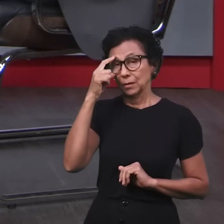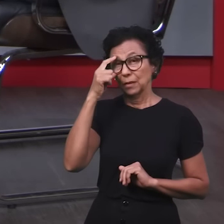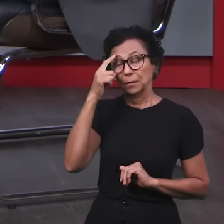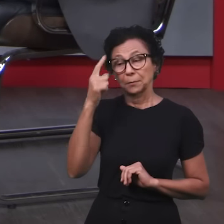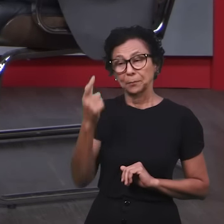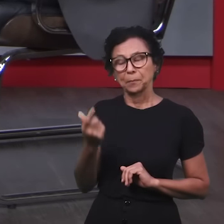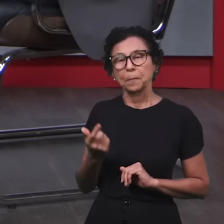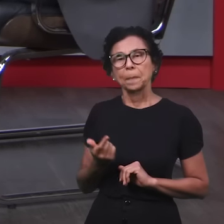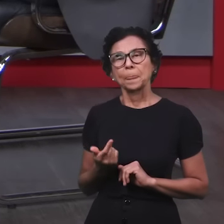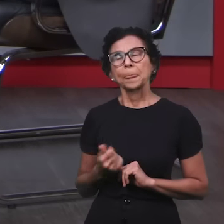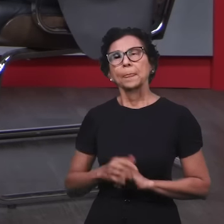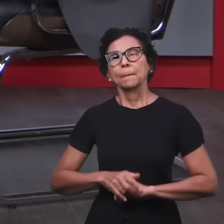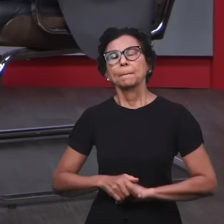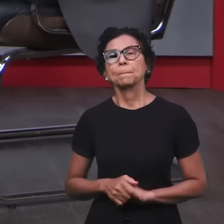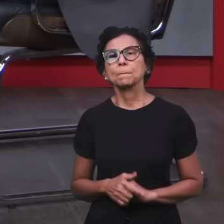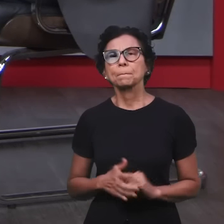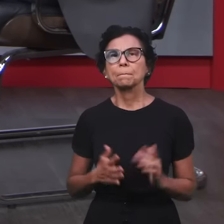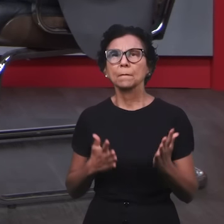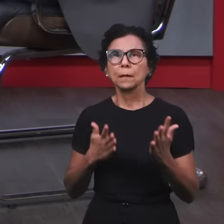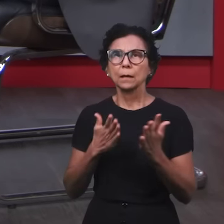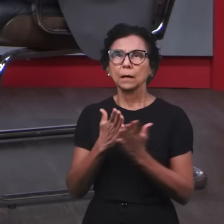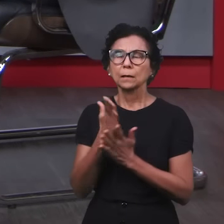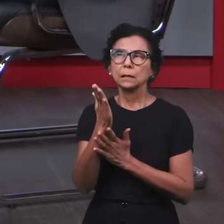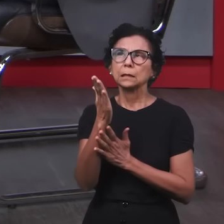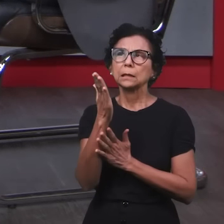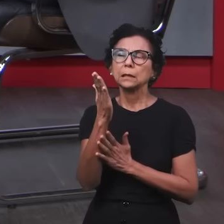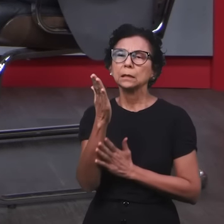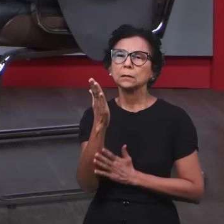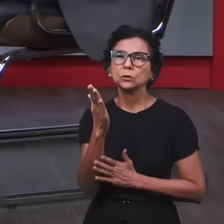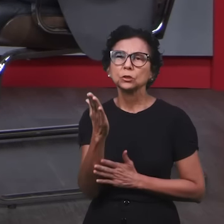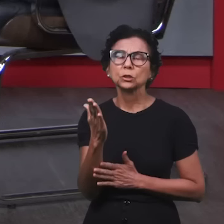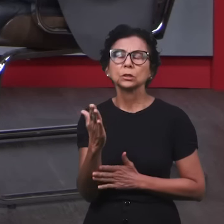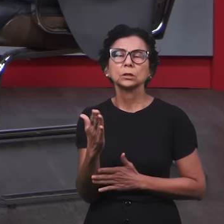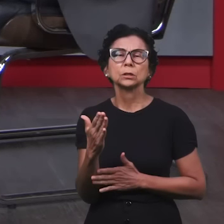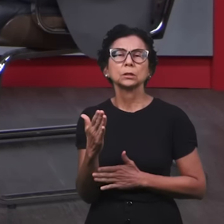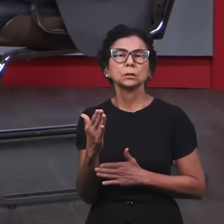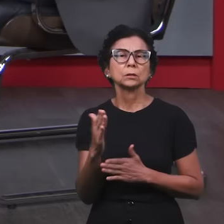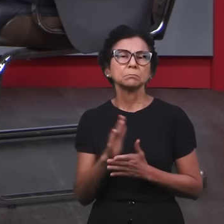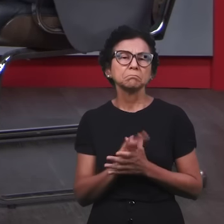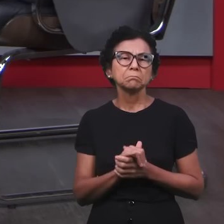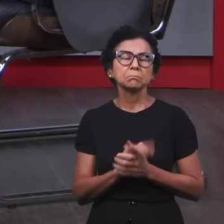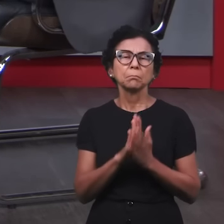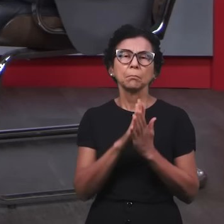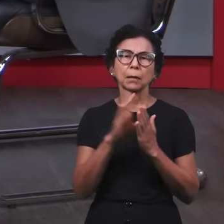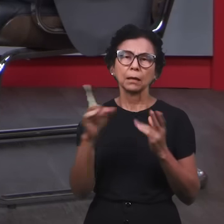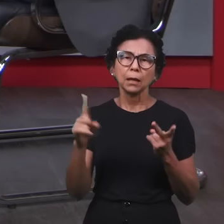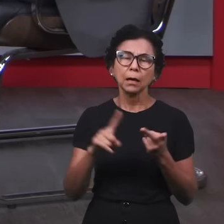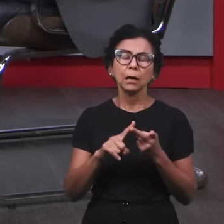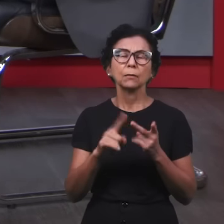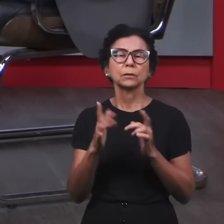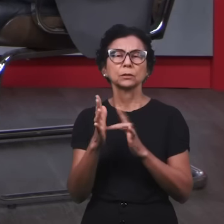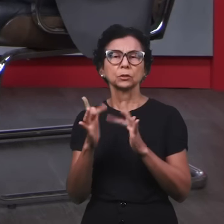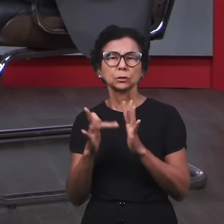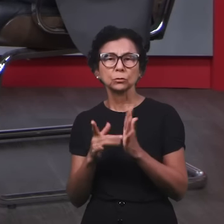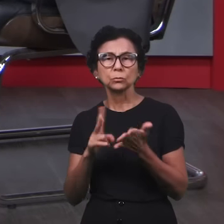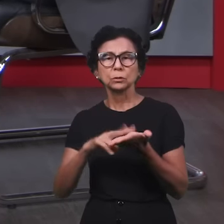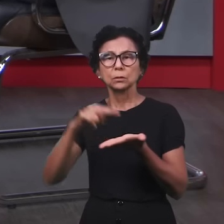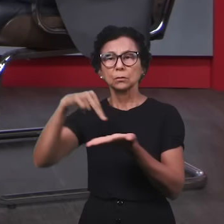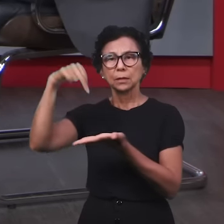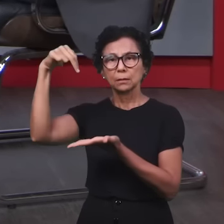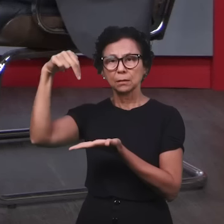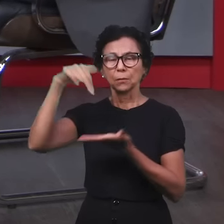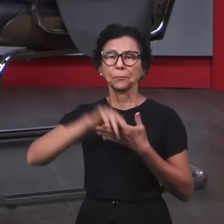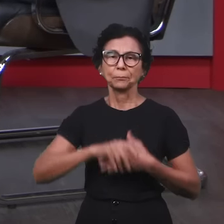a respeito de Jesus, a respeito da ressurreição. E você fez um comentário sobre isso. Eu queria que